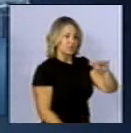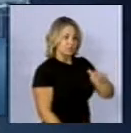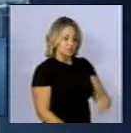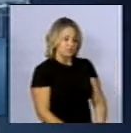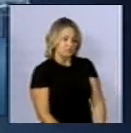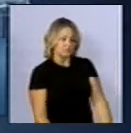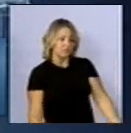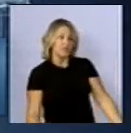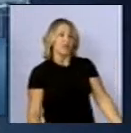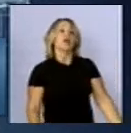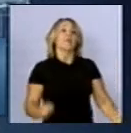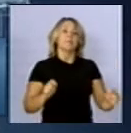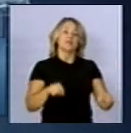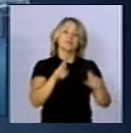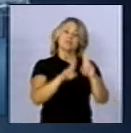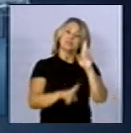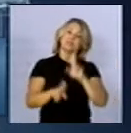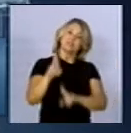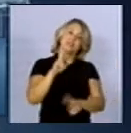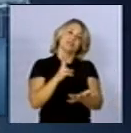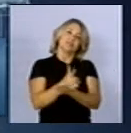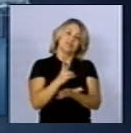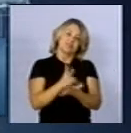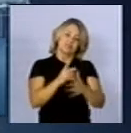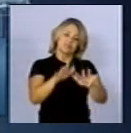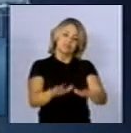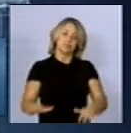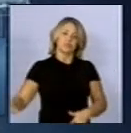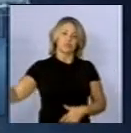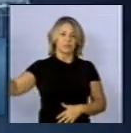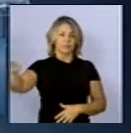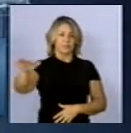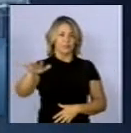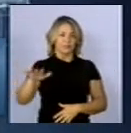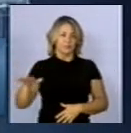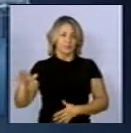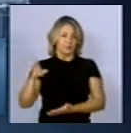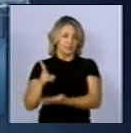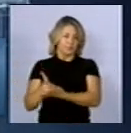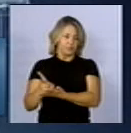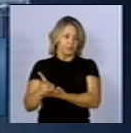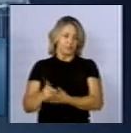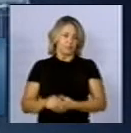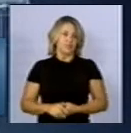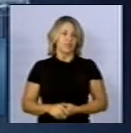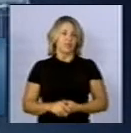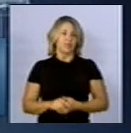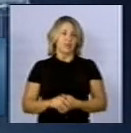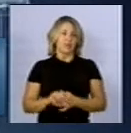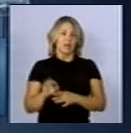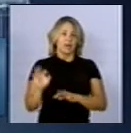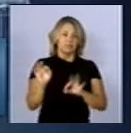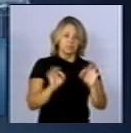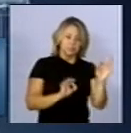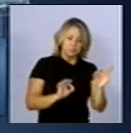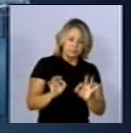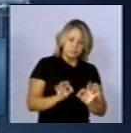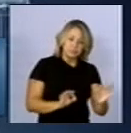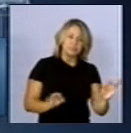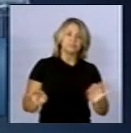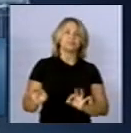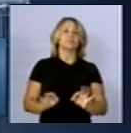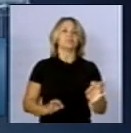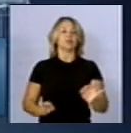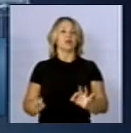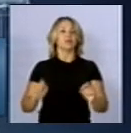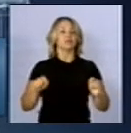entanto é uma medida de aplicação sempre local bom dessas medidas que foram faladas